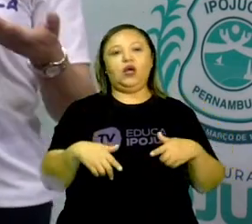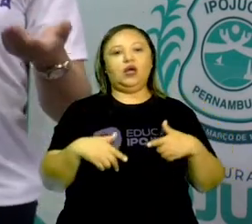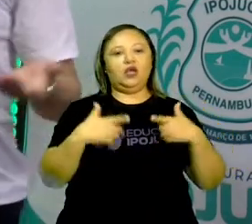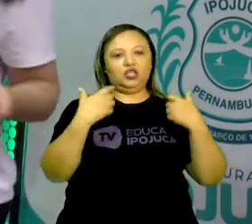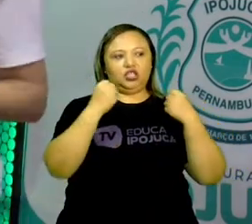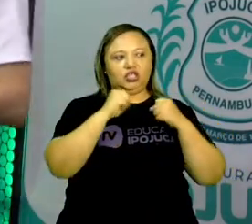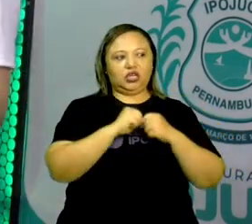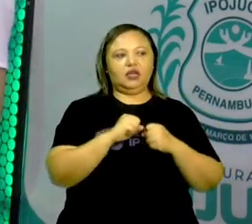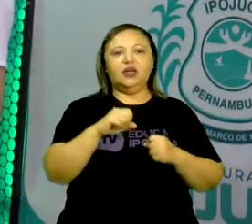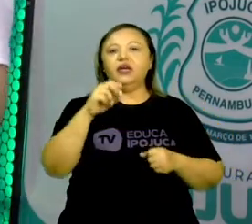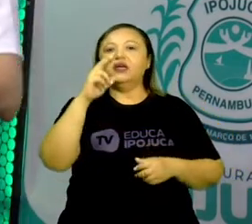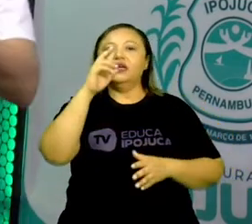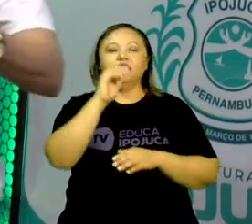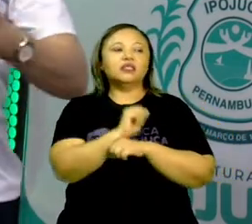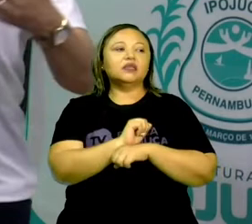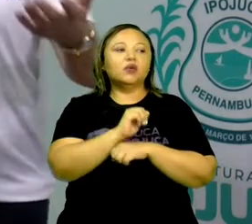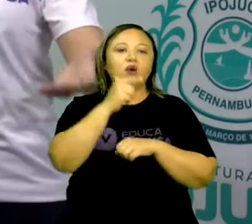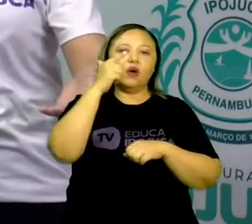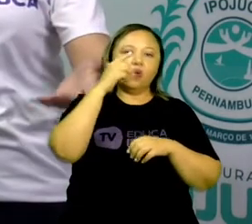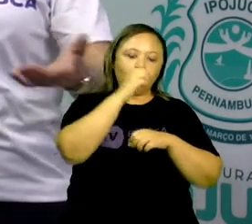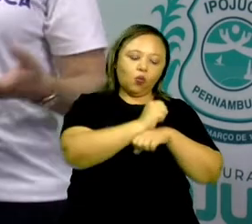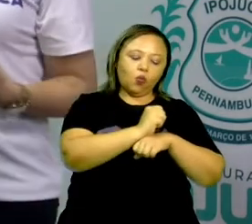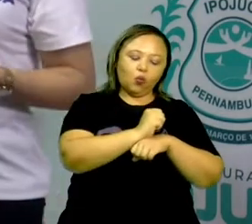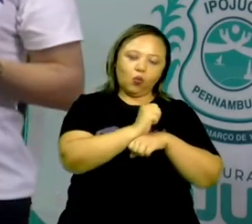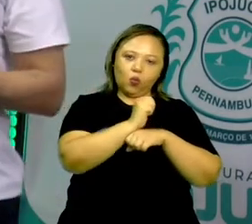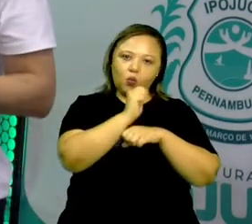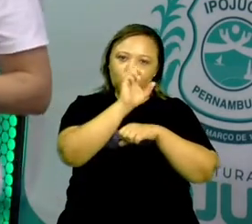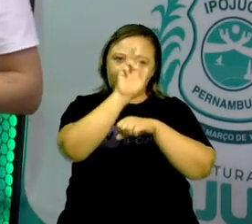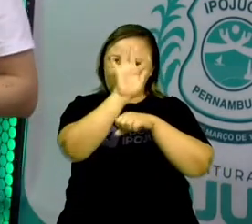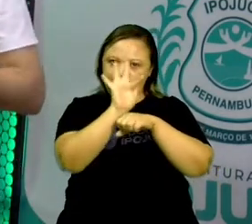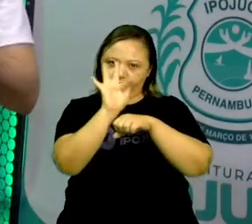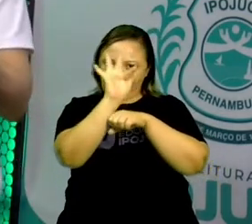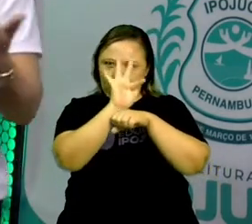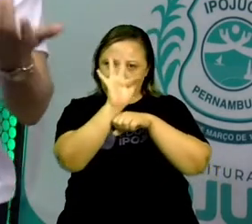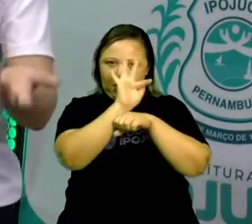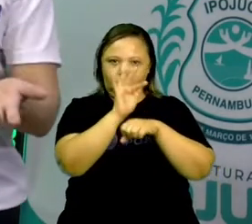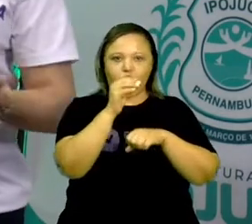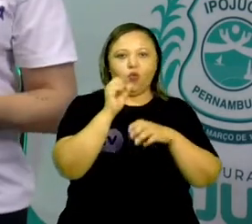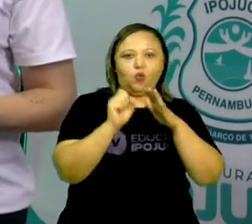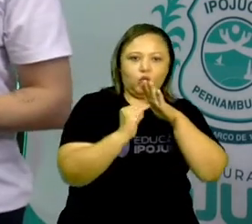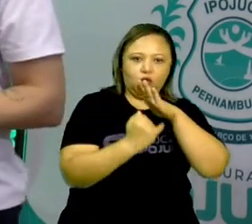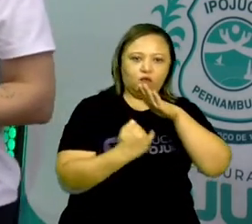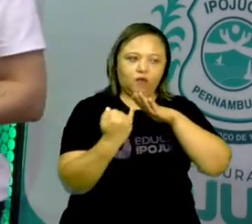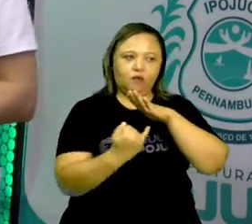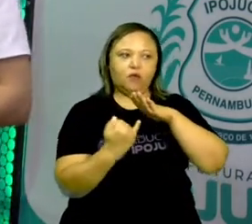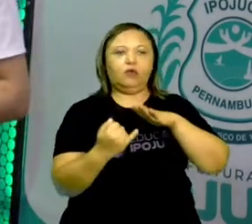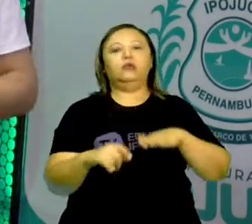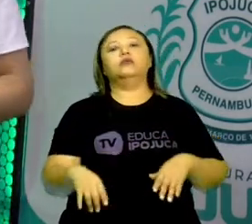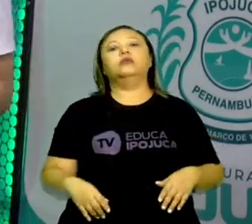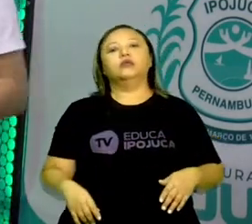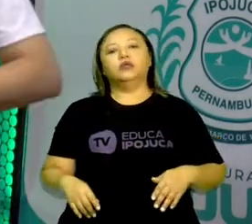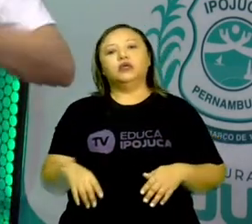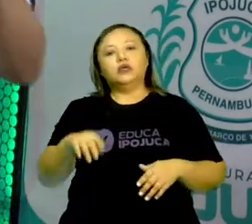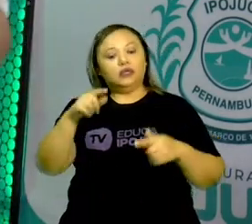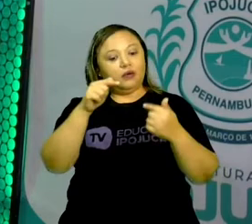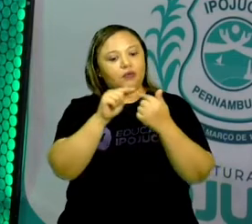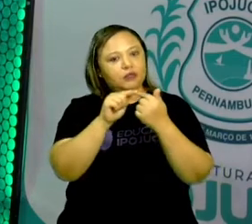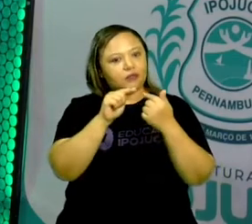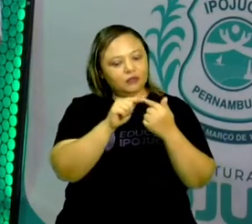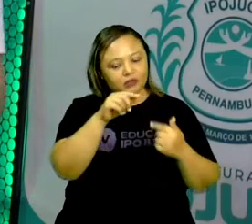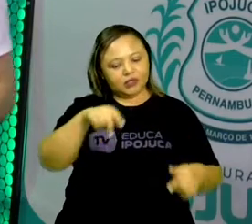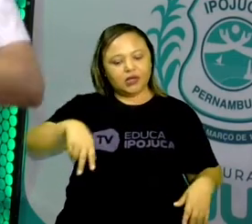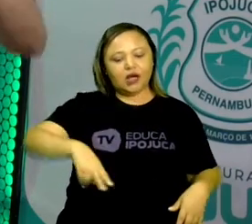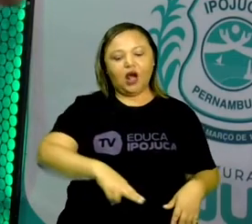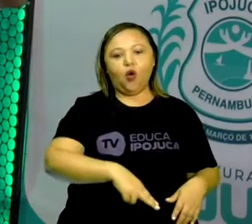língua informal. Quando eu digo cheiro, oxe, isso é muito característico do falar do povo nordestino, né? Ó, vá mandando